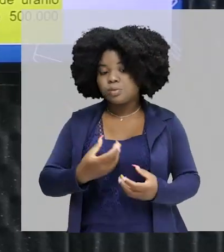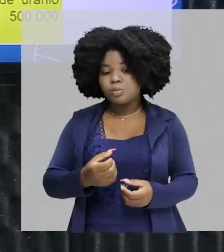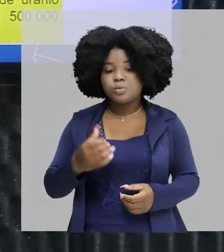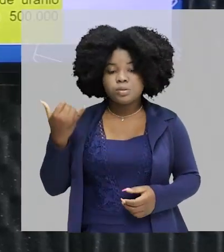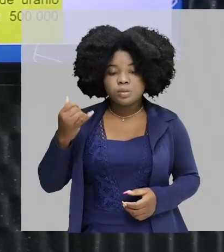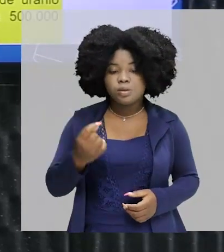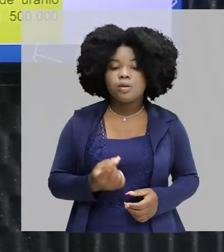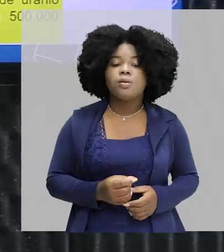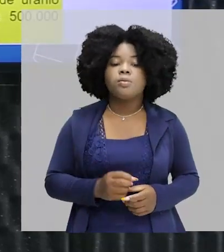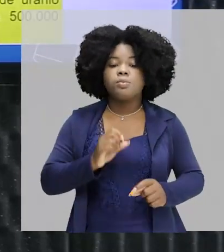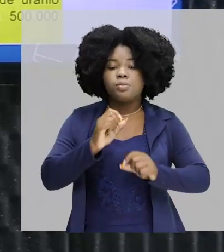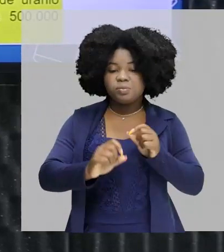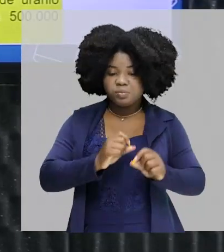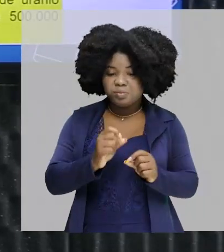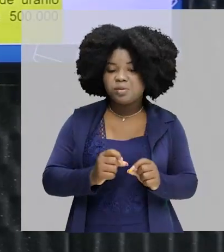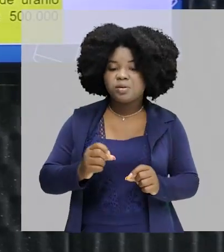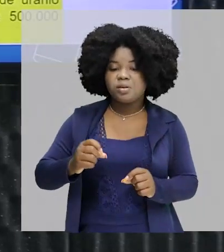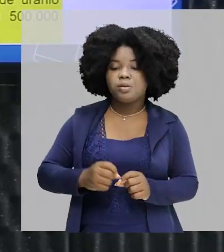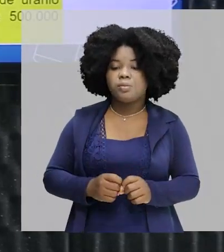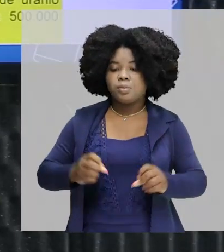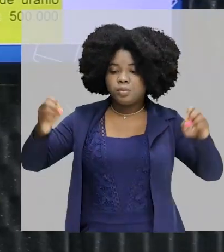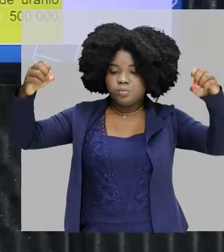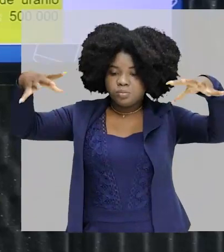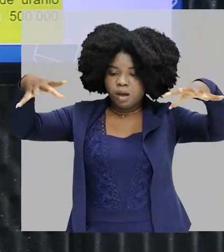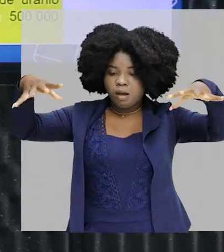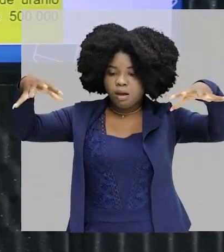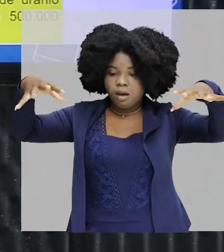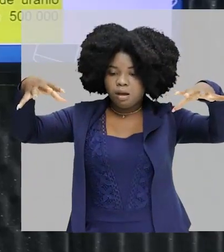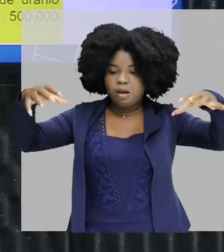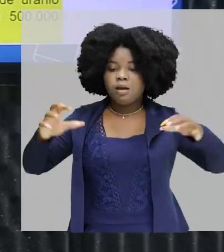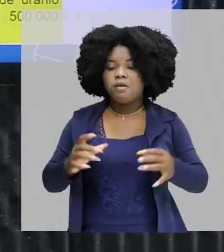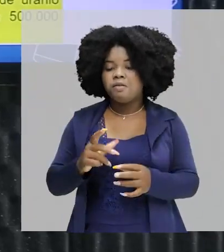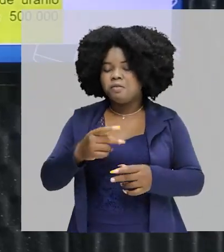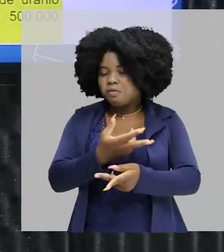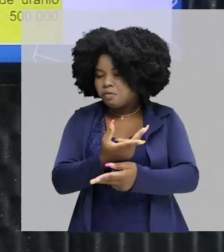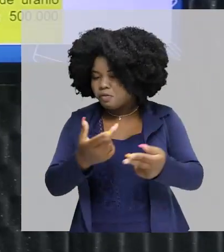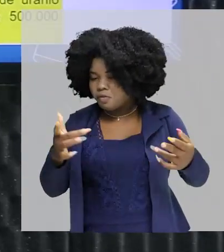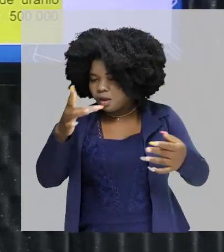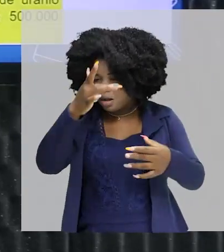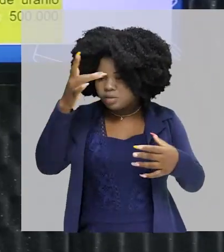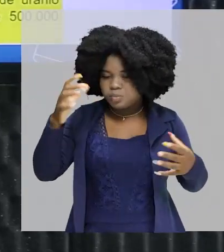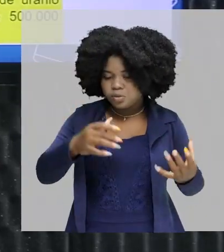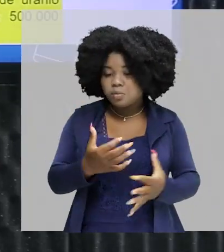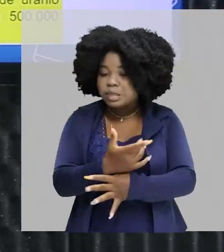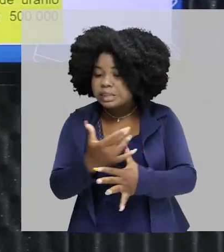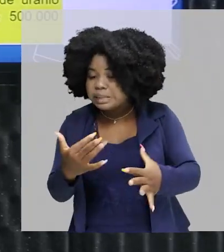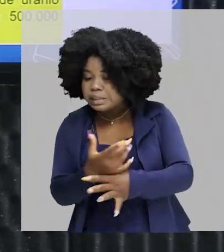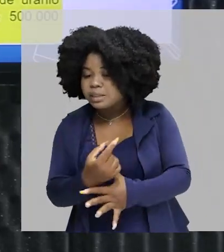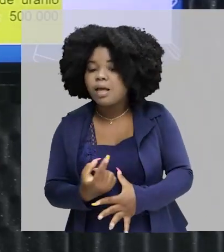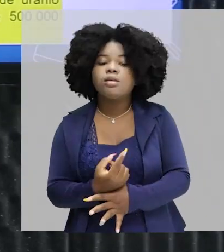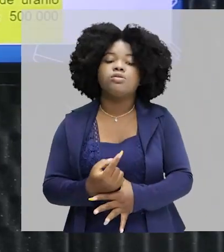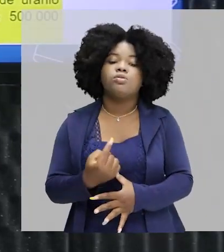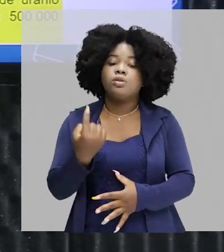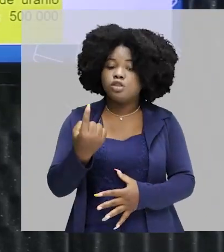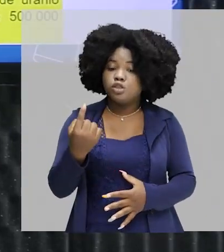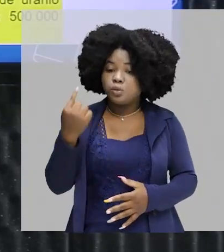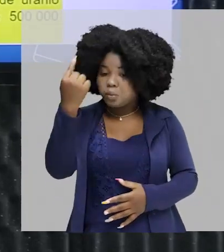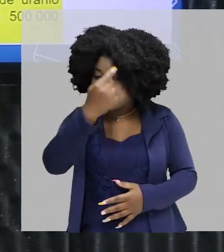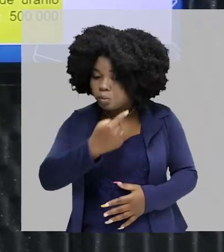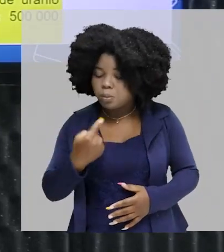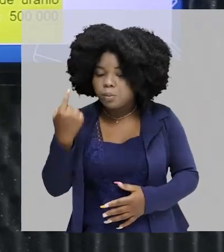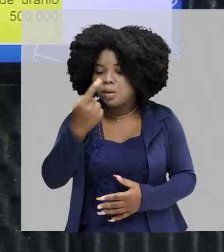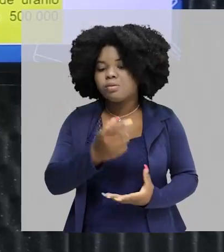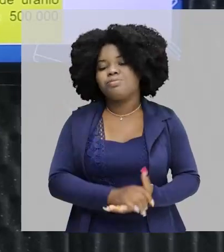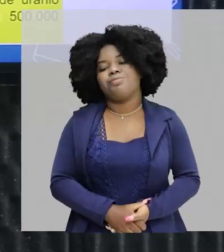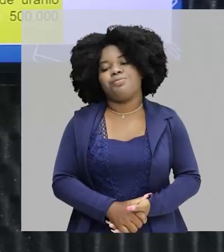iluminar uma cidade de 500 mil habitantes durante 1 hora. Mais uma vez, é